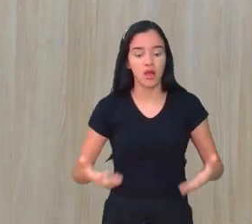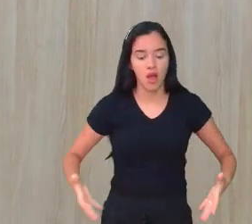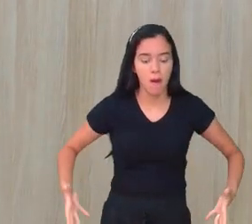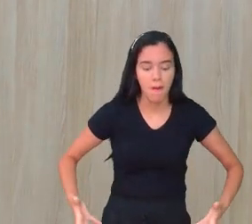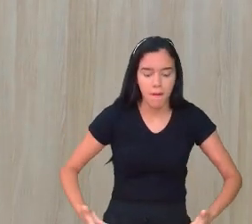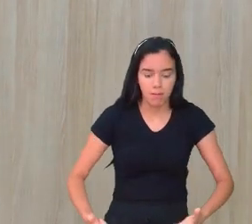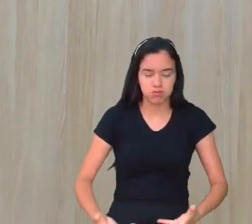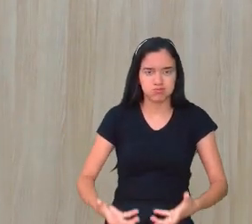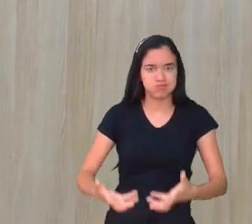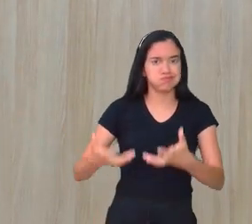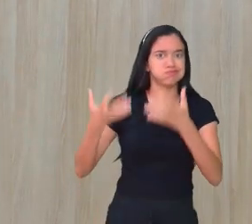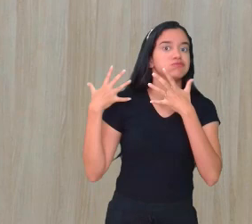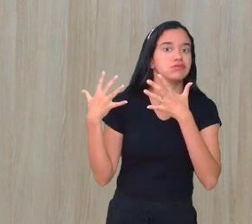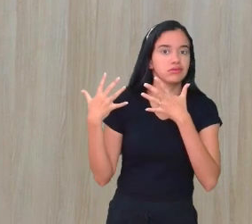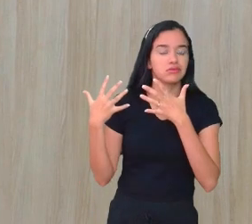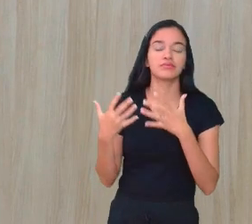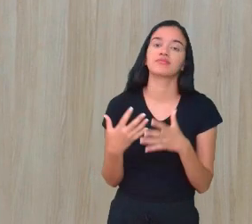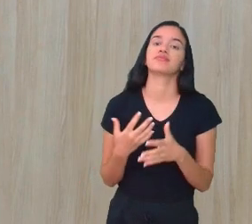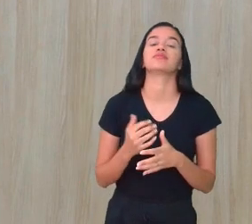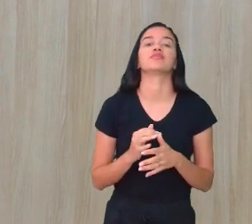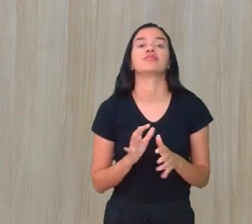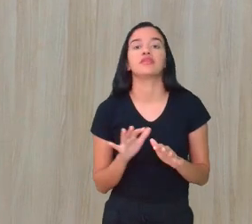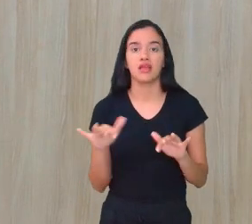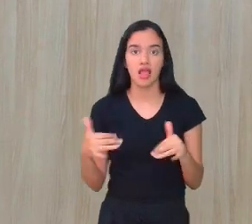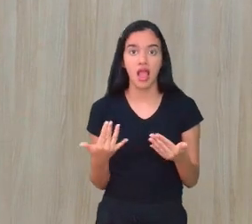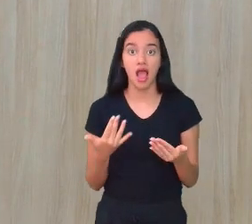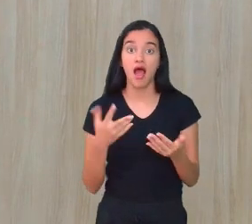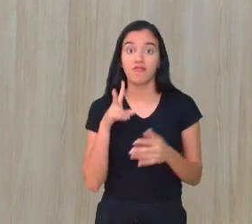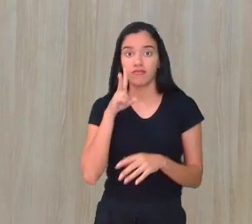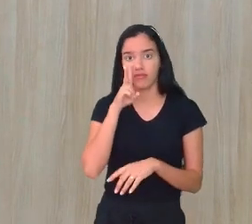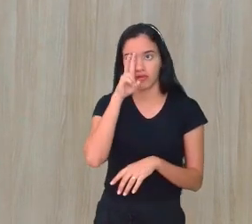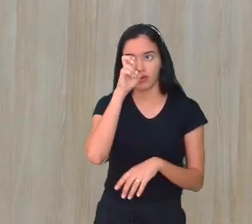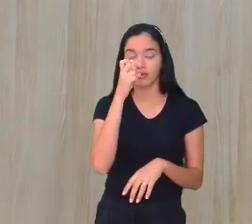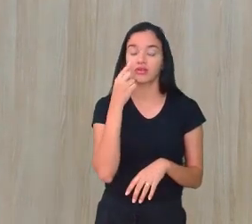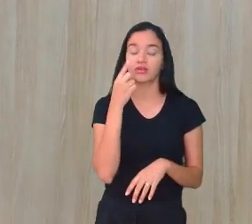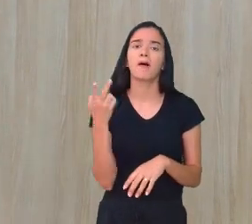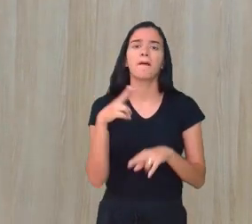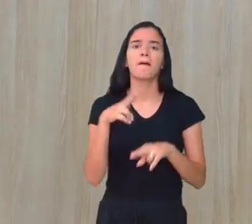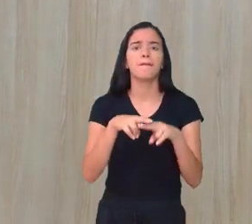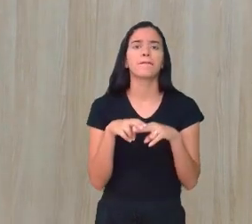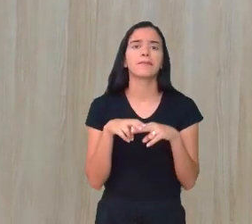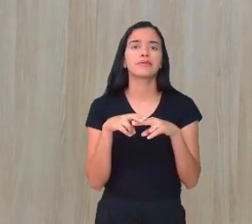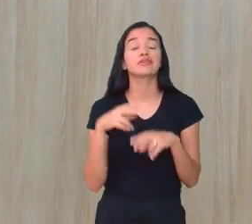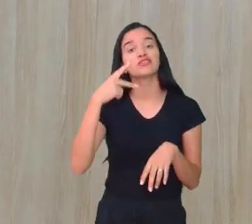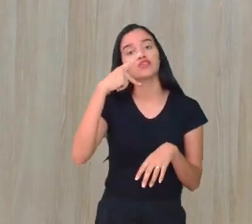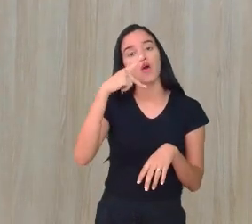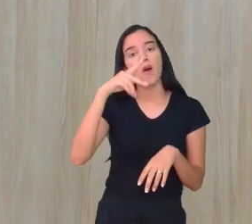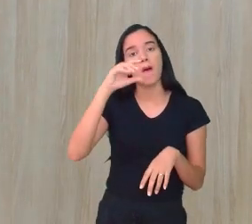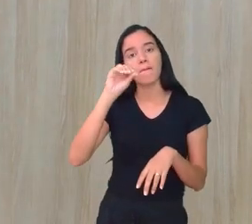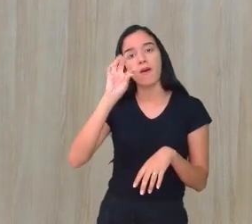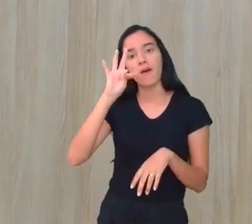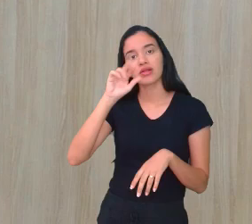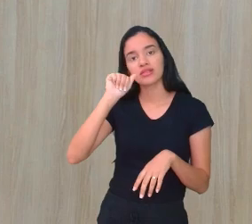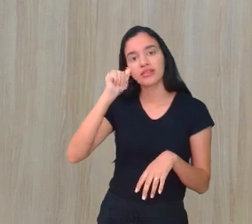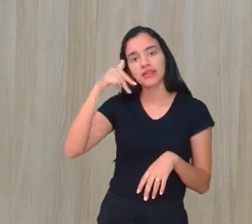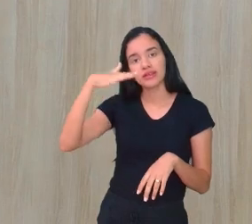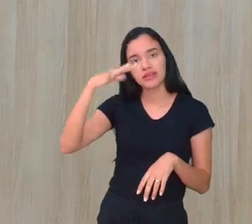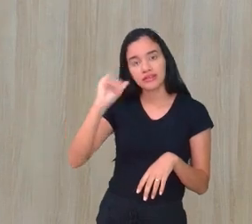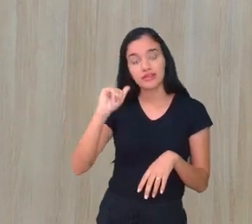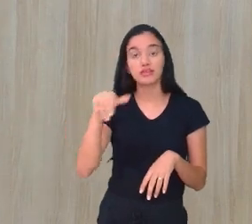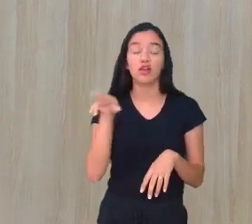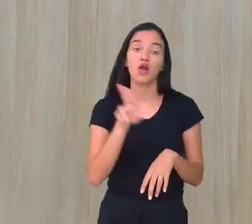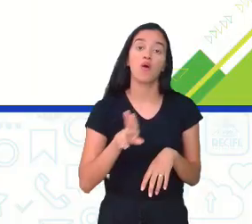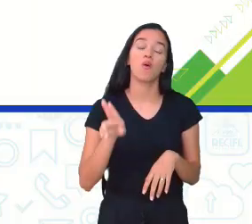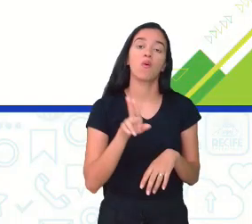peso e fazer novamente essa força. Por isso que a gente chama ela de potência. Então é quando você usa a sua